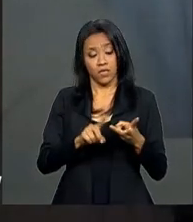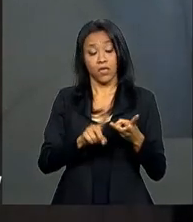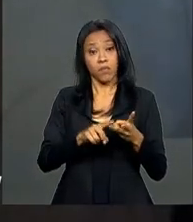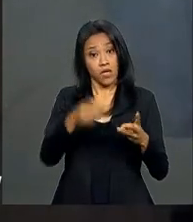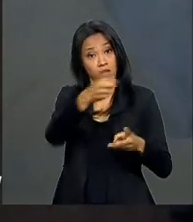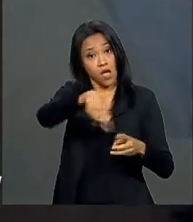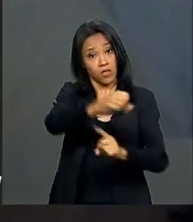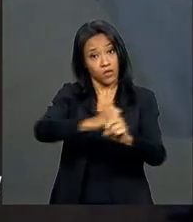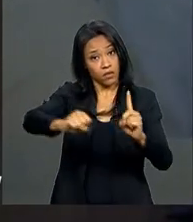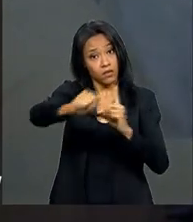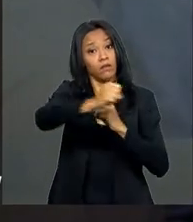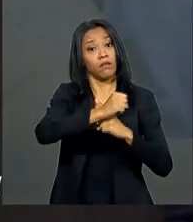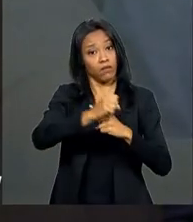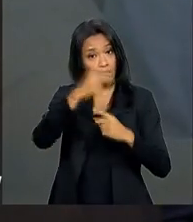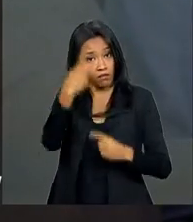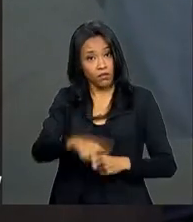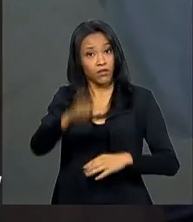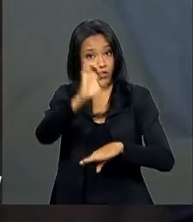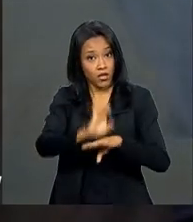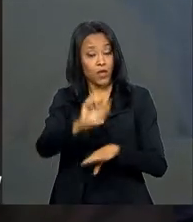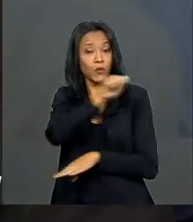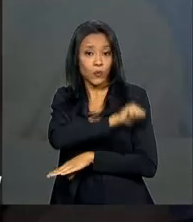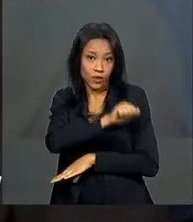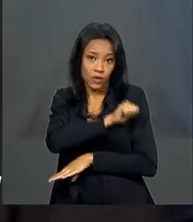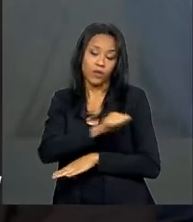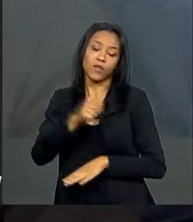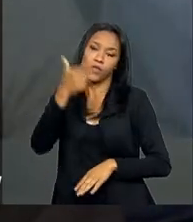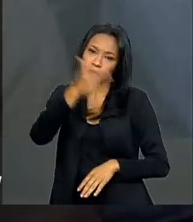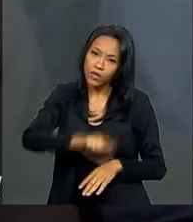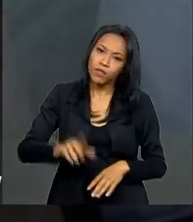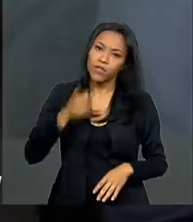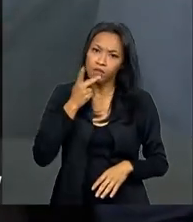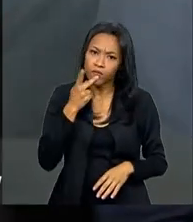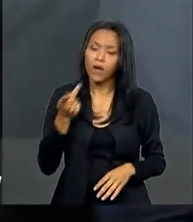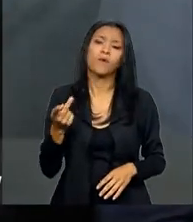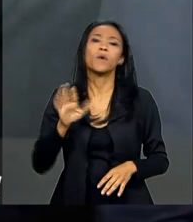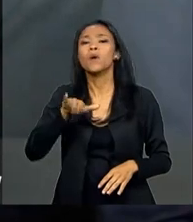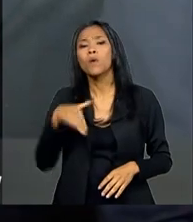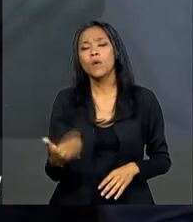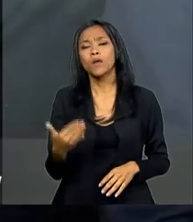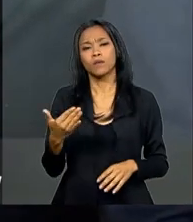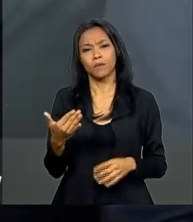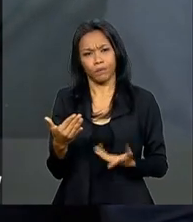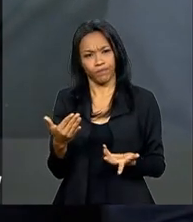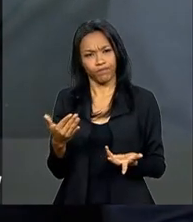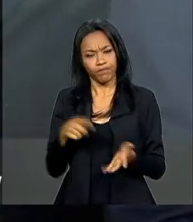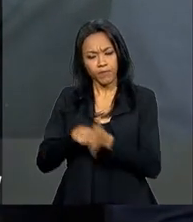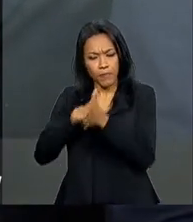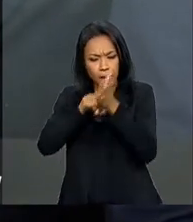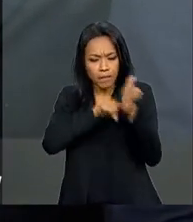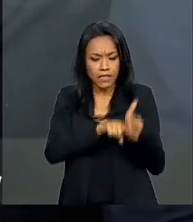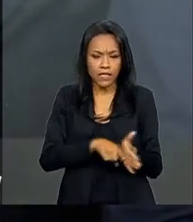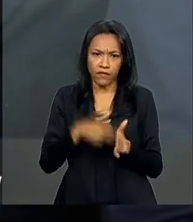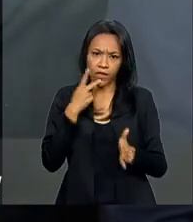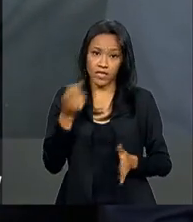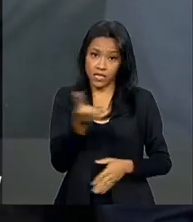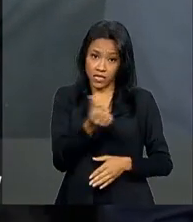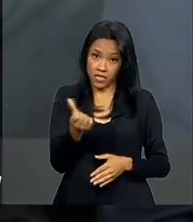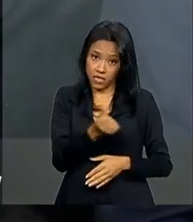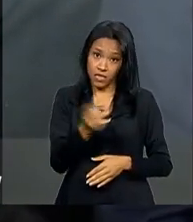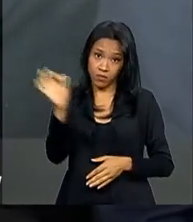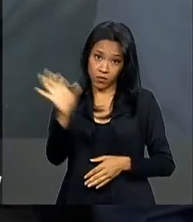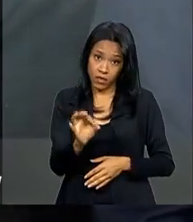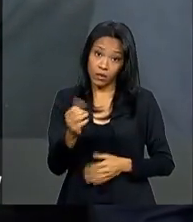a sociedade do Rio de Janeiro. Reitero, quando o povo vem na pesquisa e diz que 66% apoia